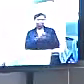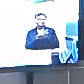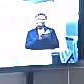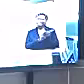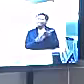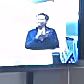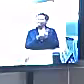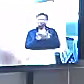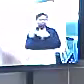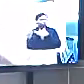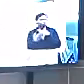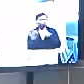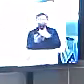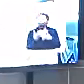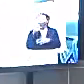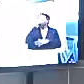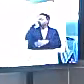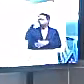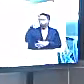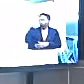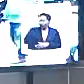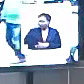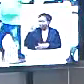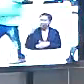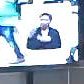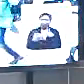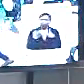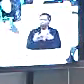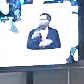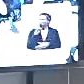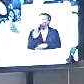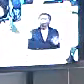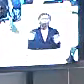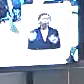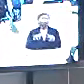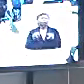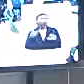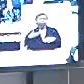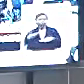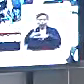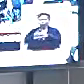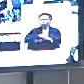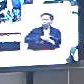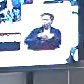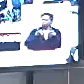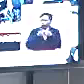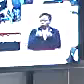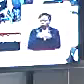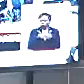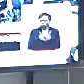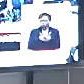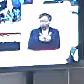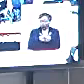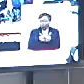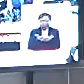empresário das empresas responde mas na hora que a gente entra dentro do ônibus só tem